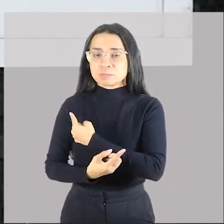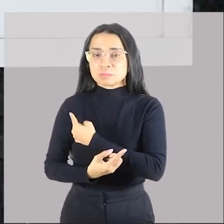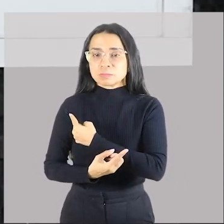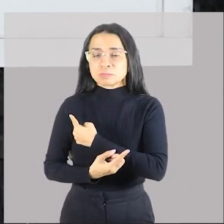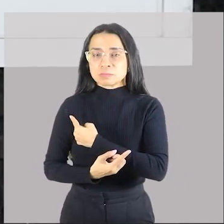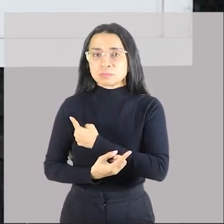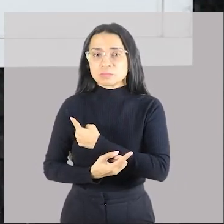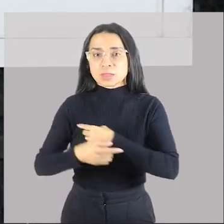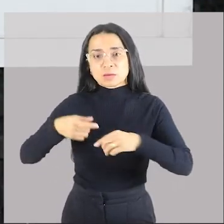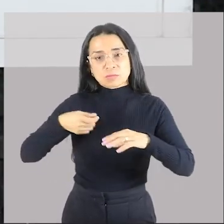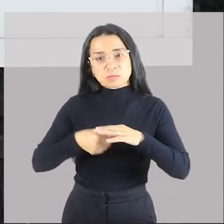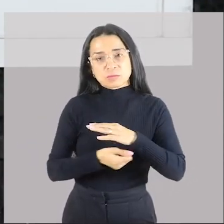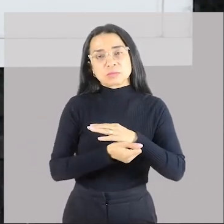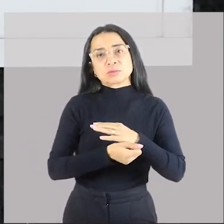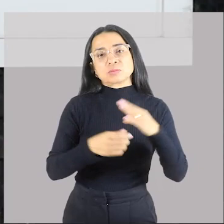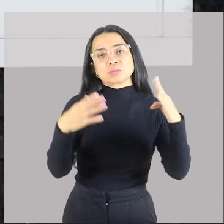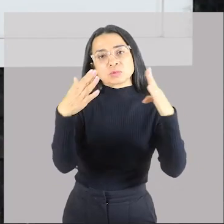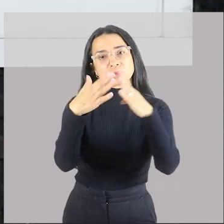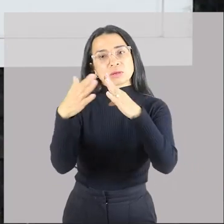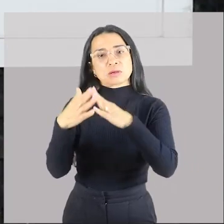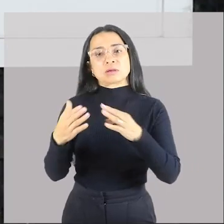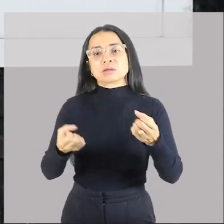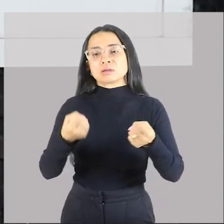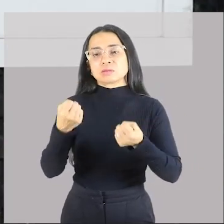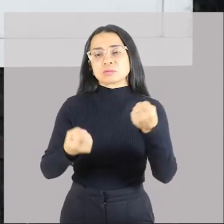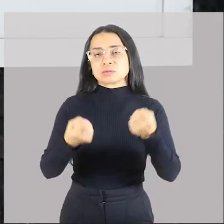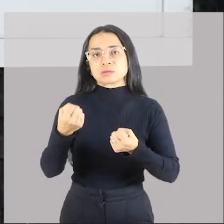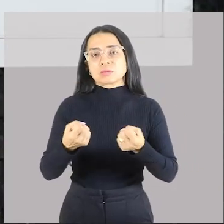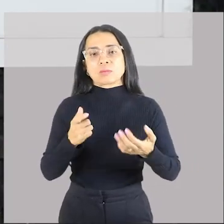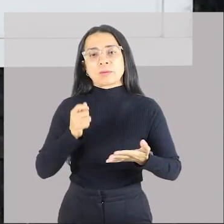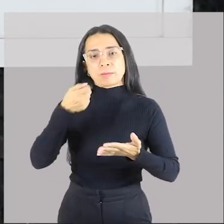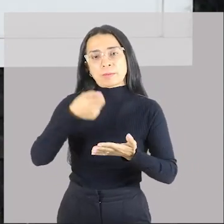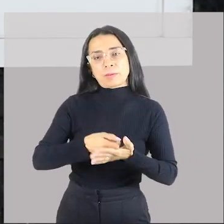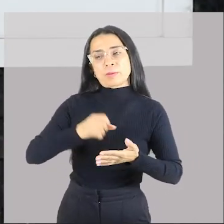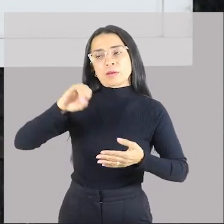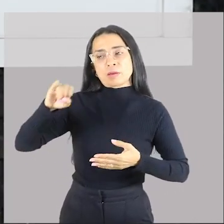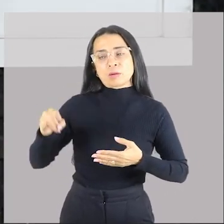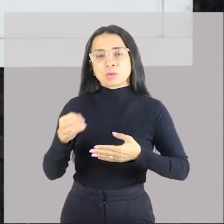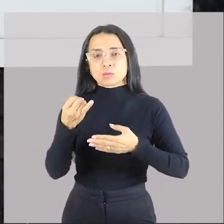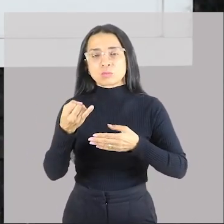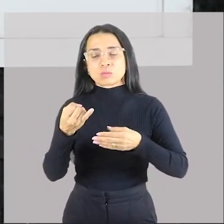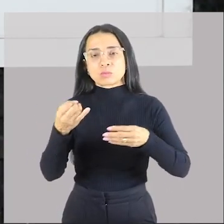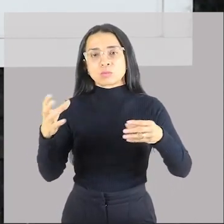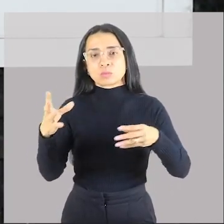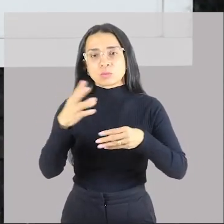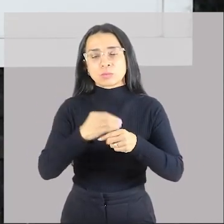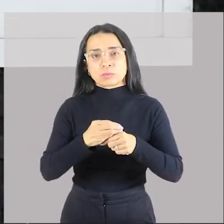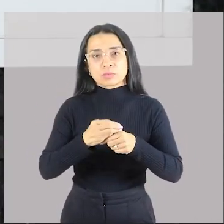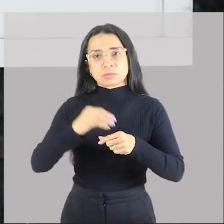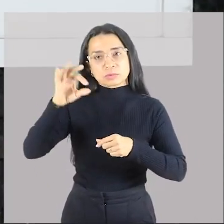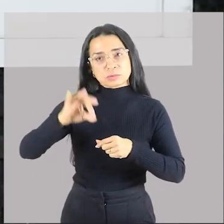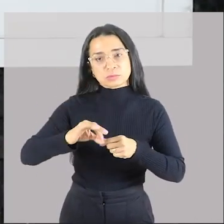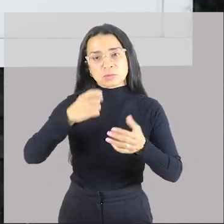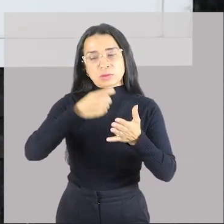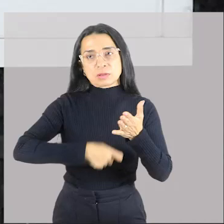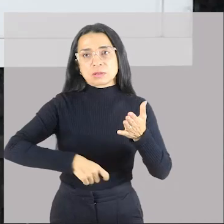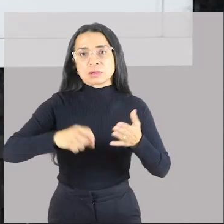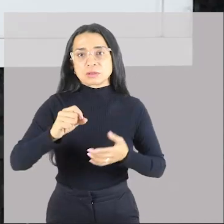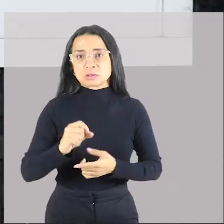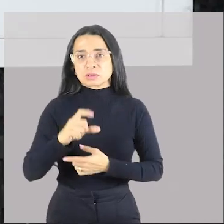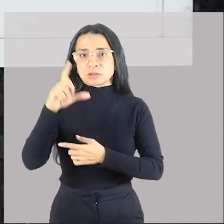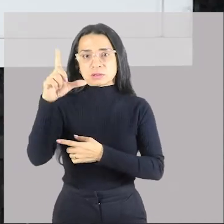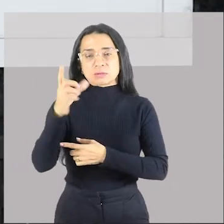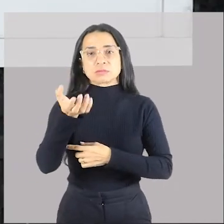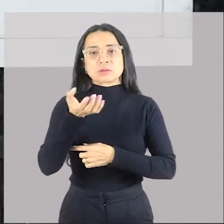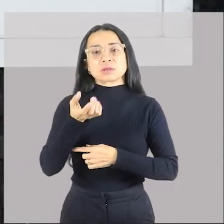financiamento de imóvel, de um carro, você vai pagar juro composto, né? Como a taxa é alta, isso requer um montante muito